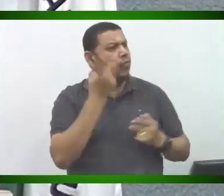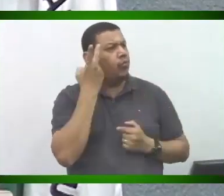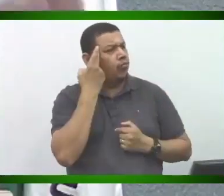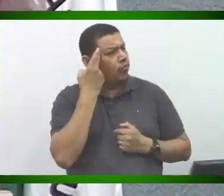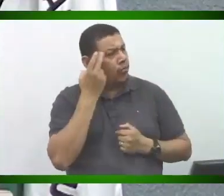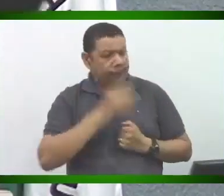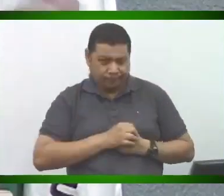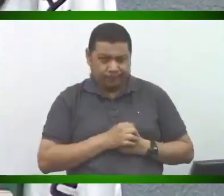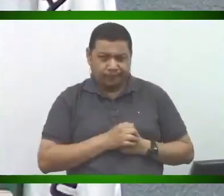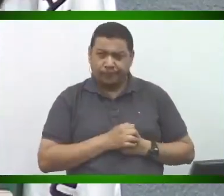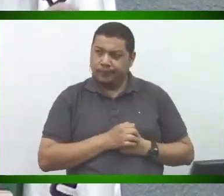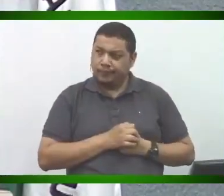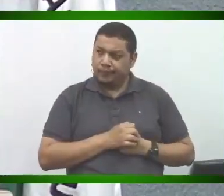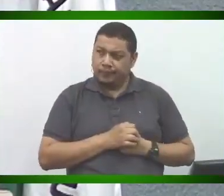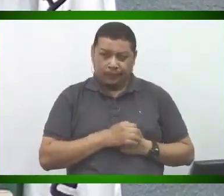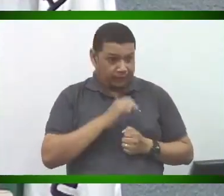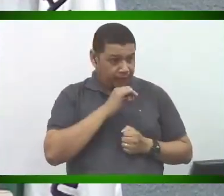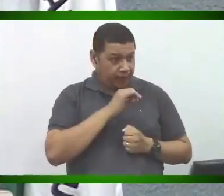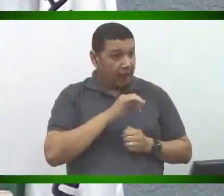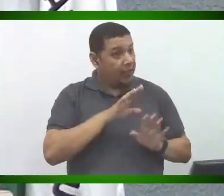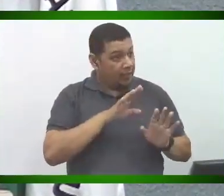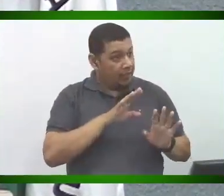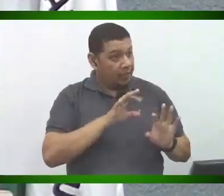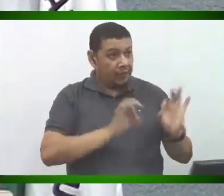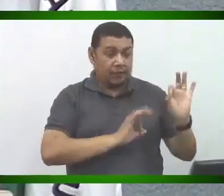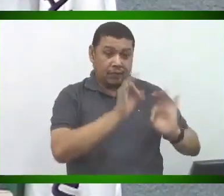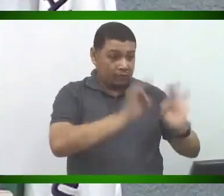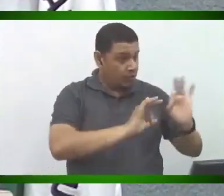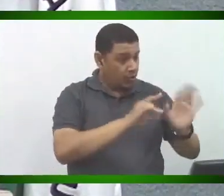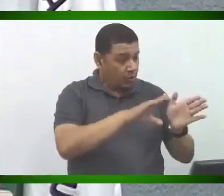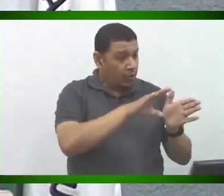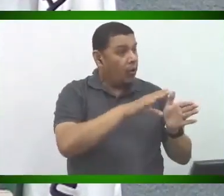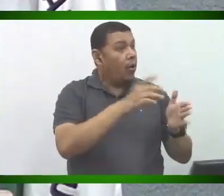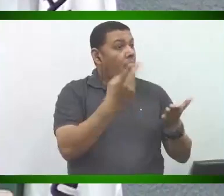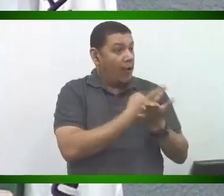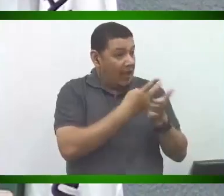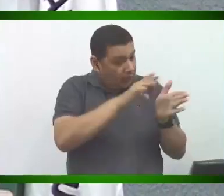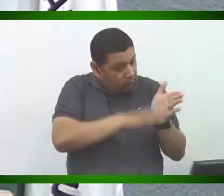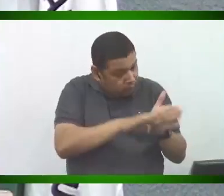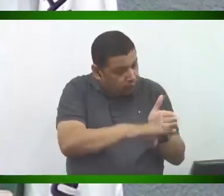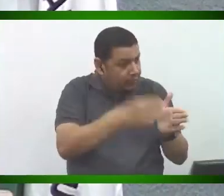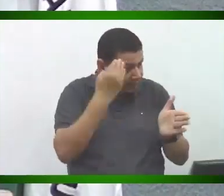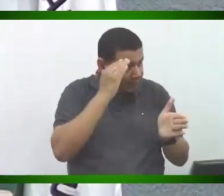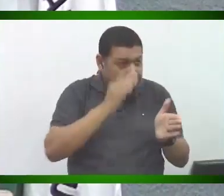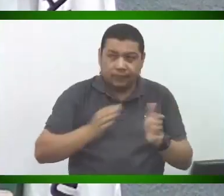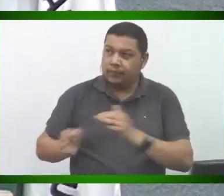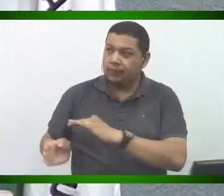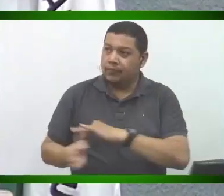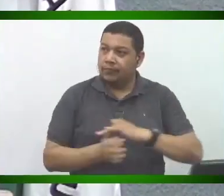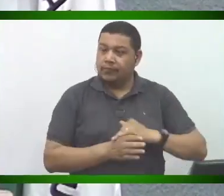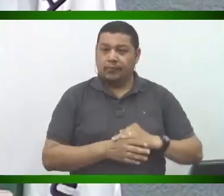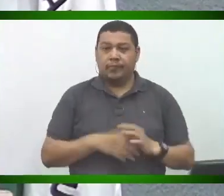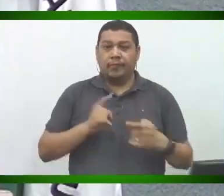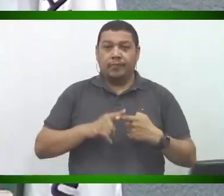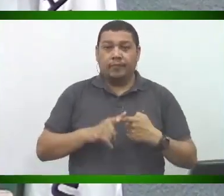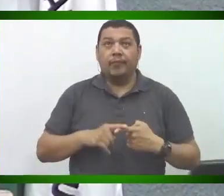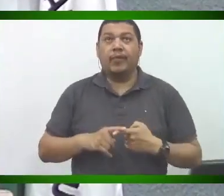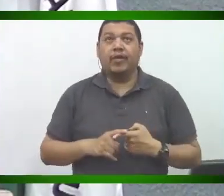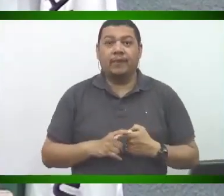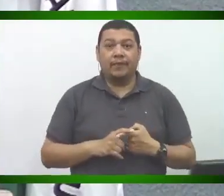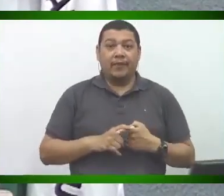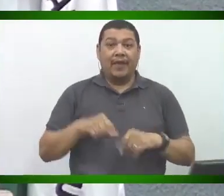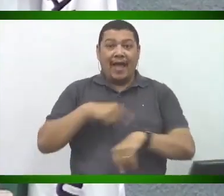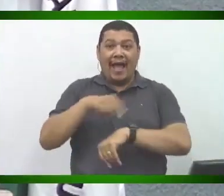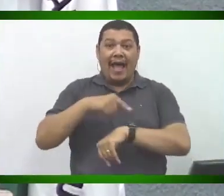realizado, tirando todos os erros que teve no decorrer e prestando todas as informações. Eu vou falar acelerado porque o tempo, ele não para,